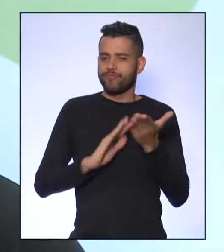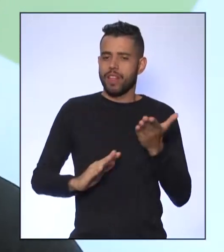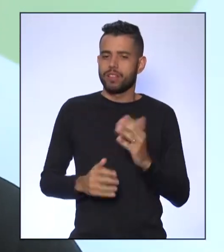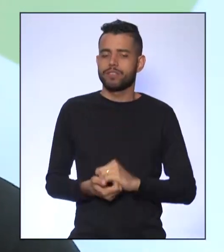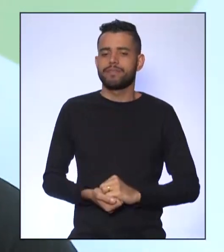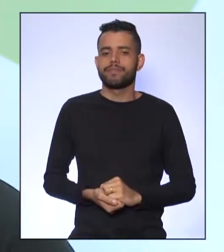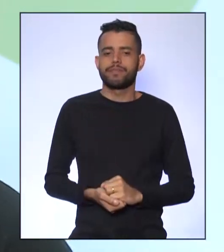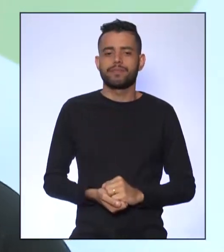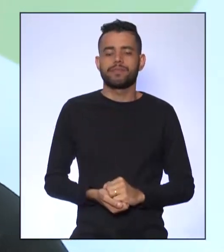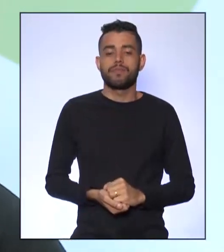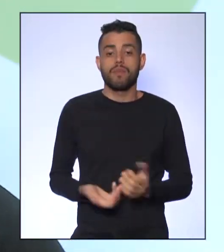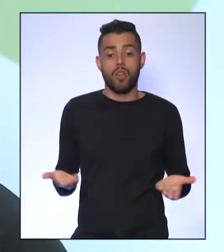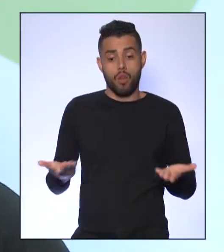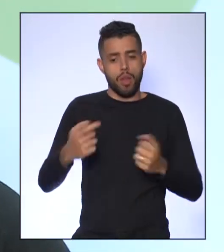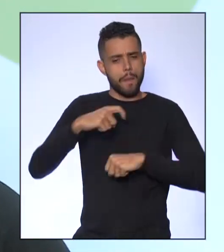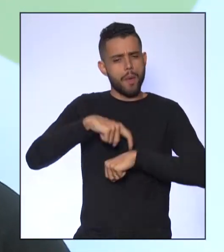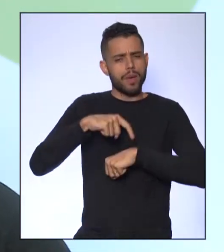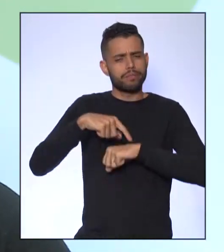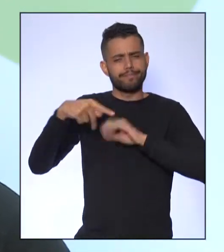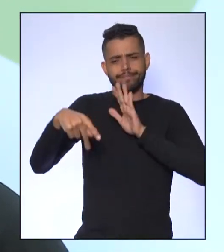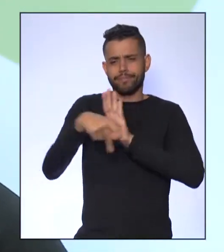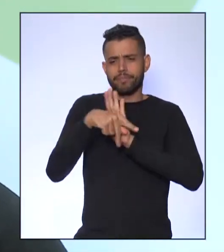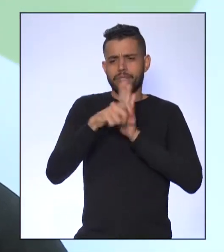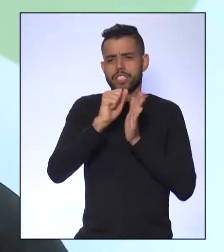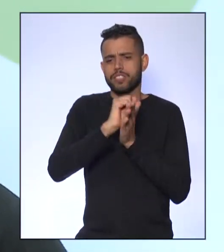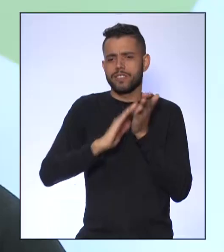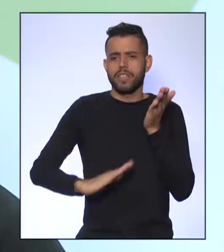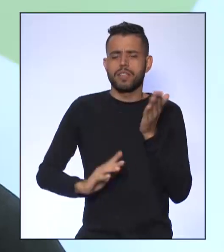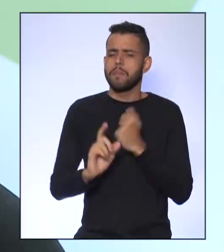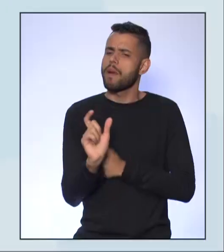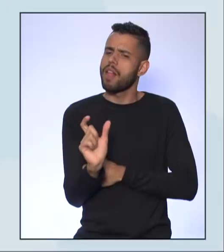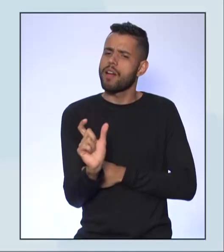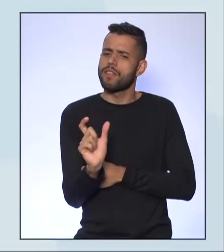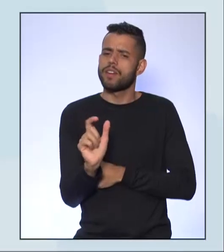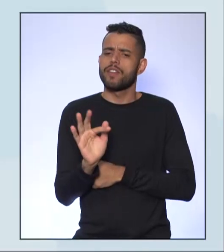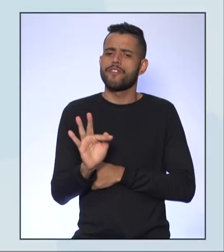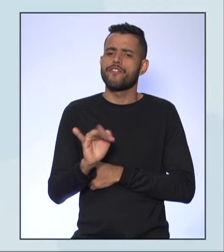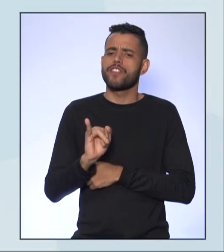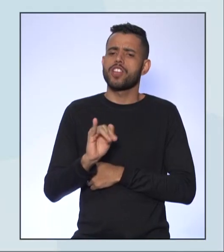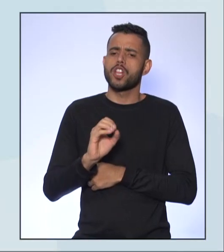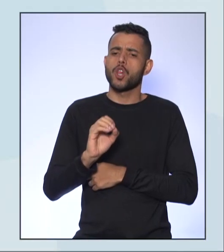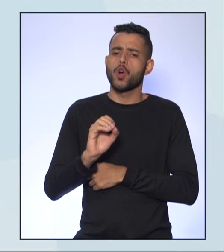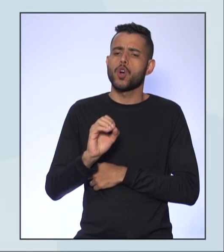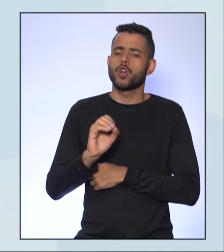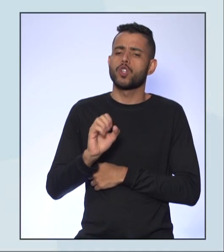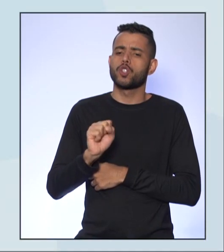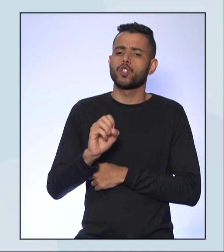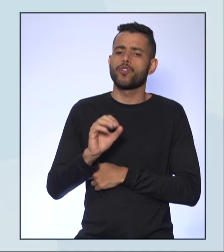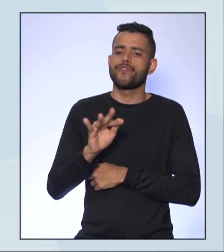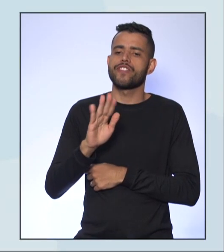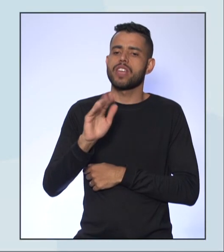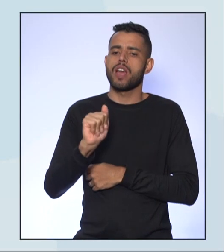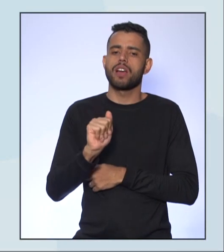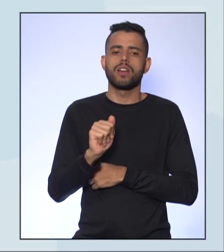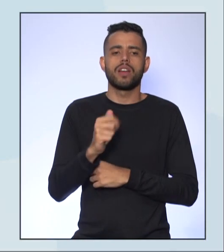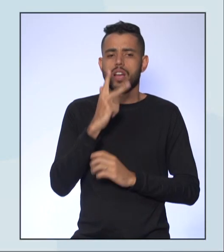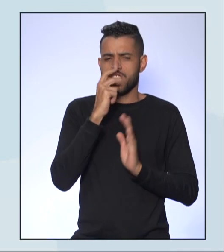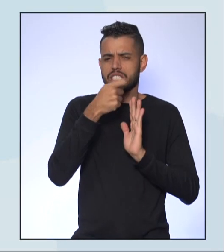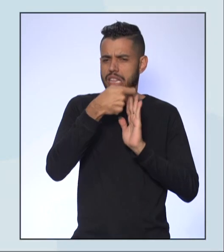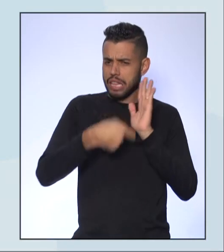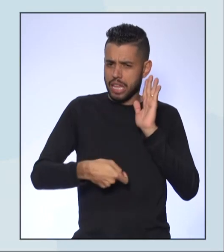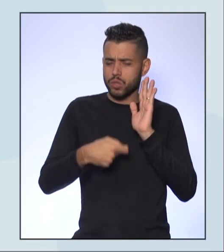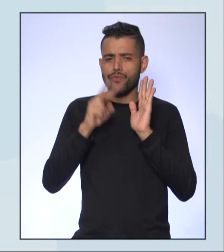O momento da atividade é sobre a palavra filosofia. Esse texto, provavelmente, vocês já viram lá na aula de